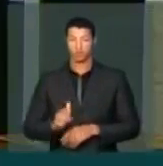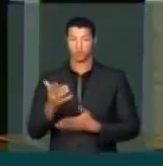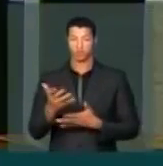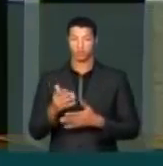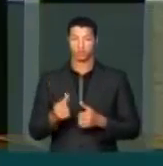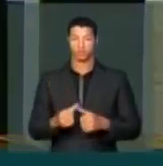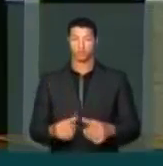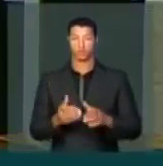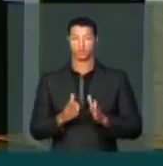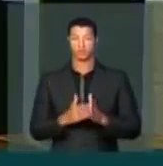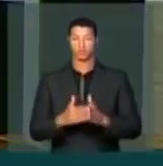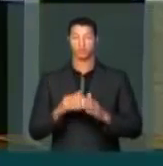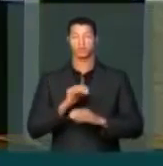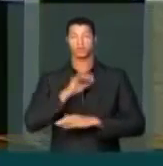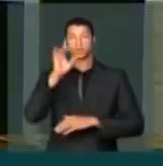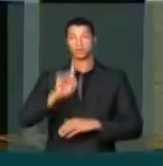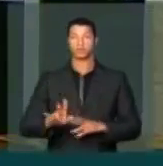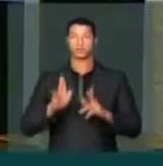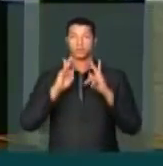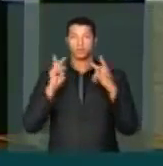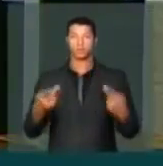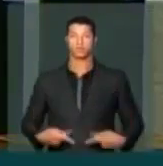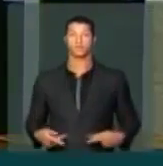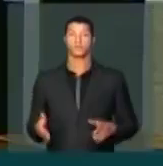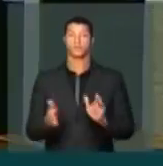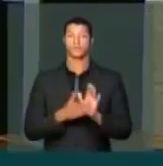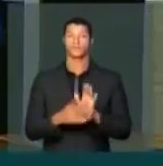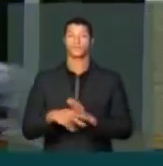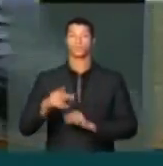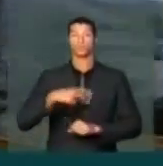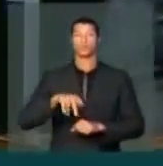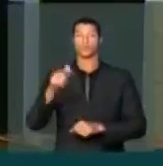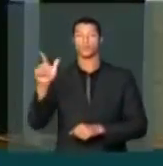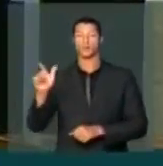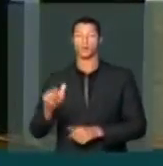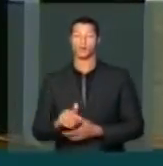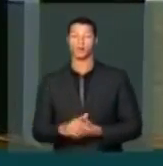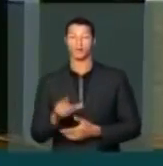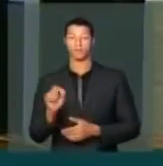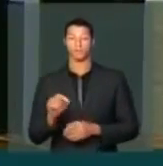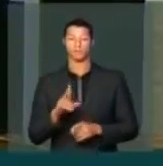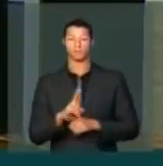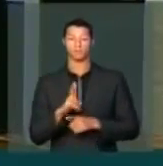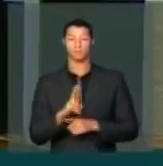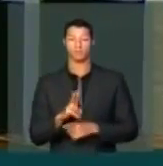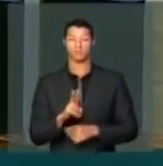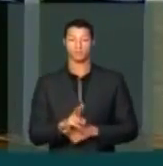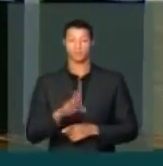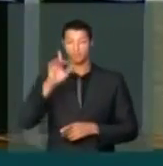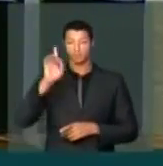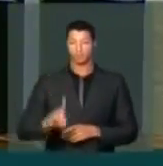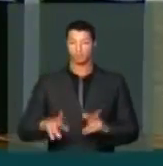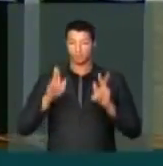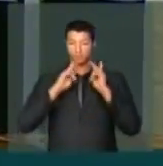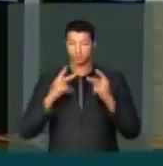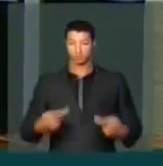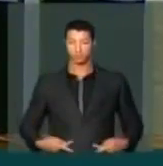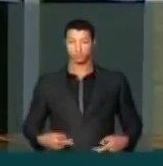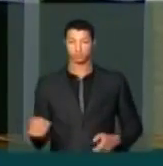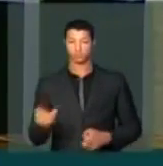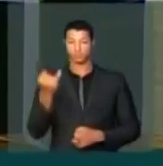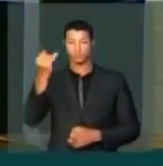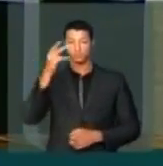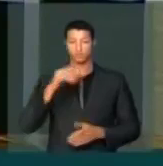Declaração Universal de Direitos Humanos e de tratados internacionais que defendem os direitos humanos